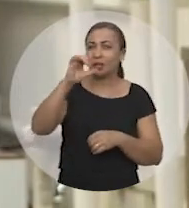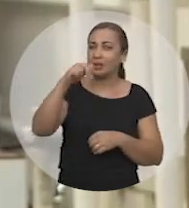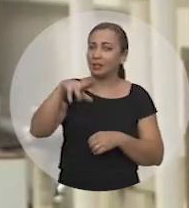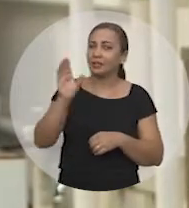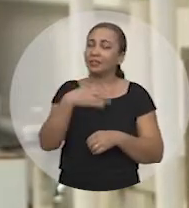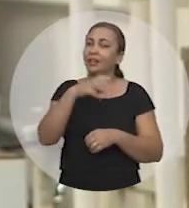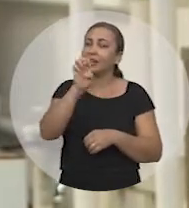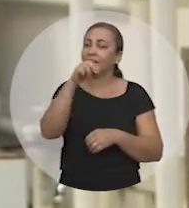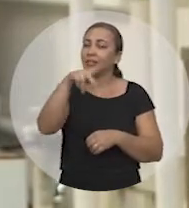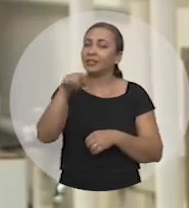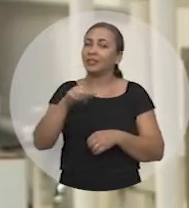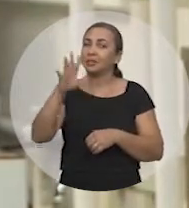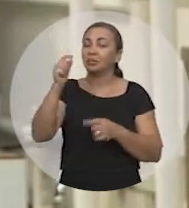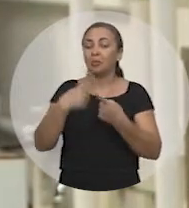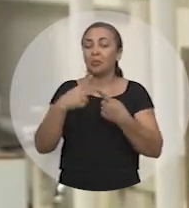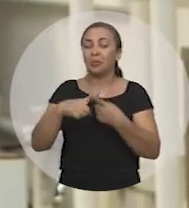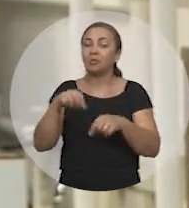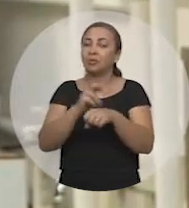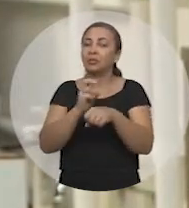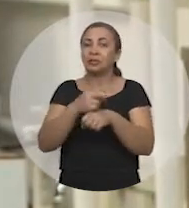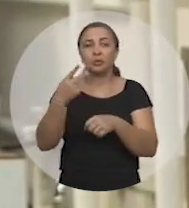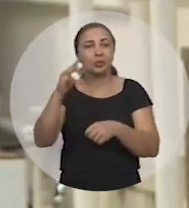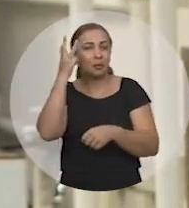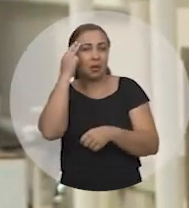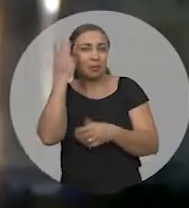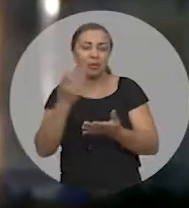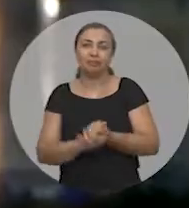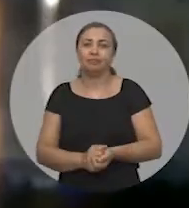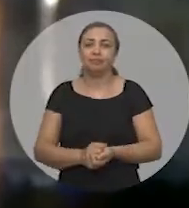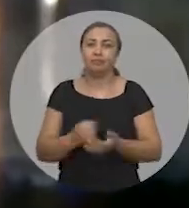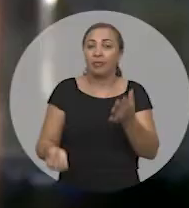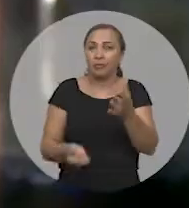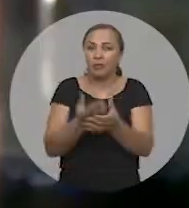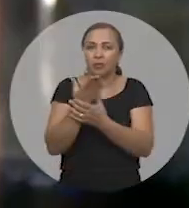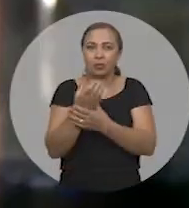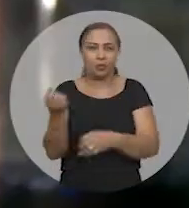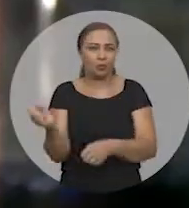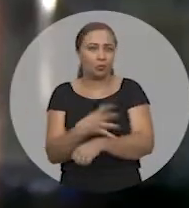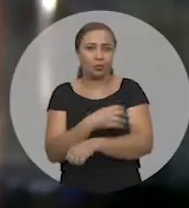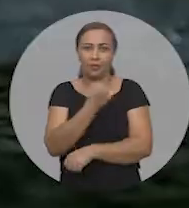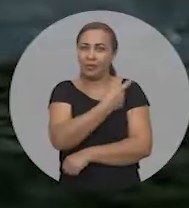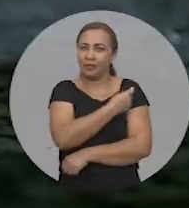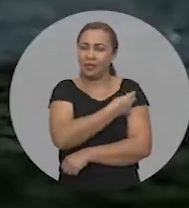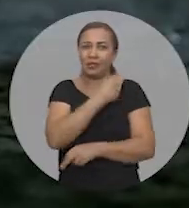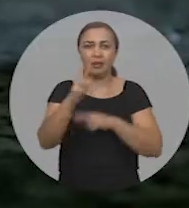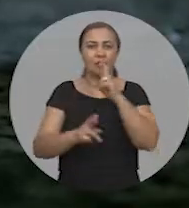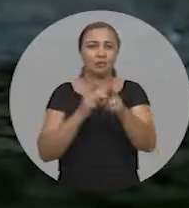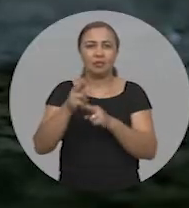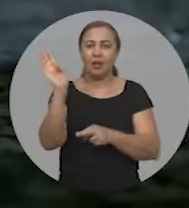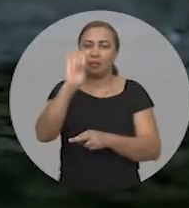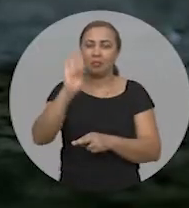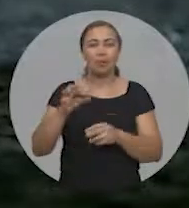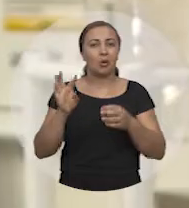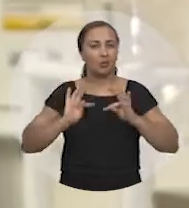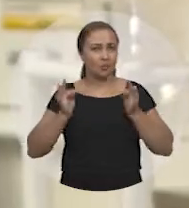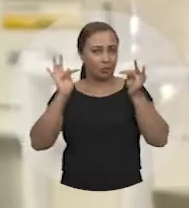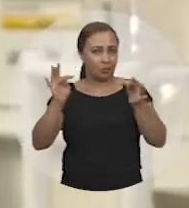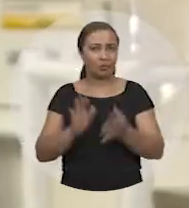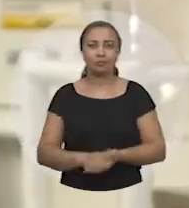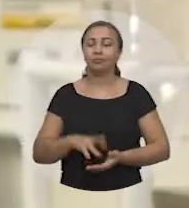e enzimas devido microrganismo apresentar metabolismo criação de novas vacinas está relacionada à biotecnologia